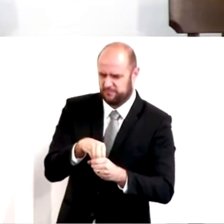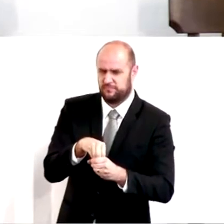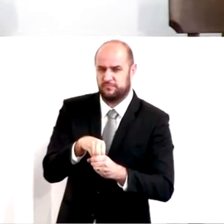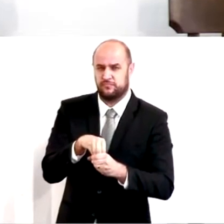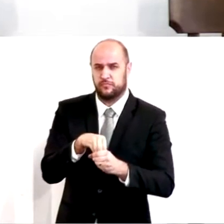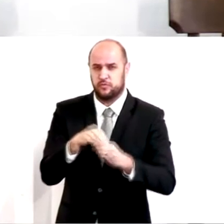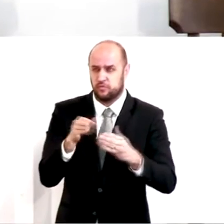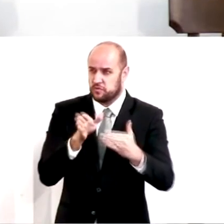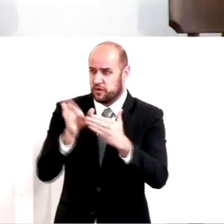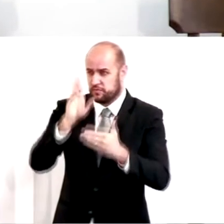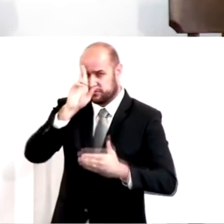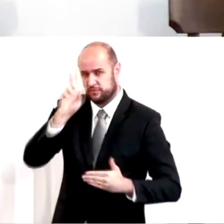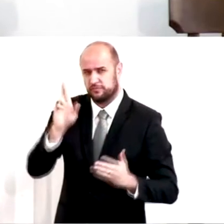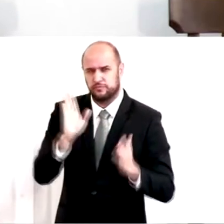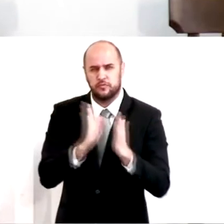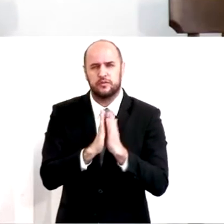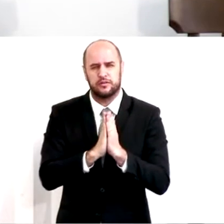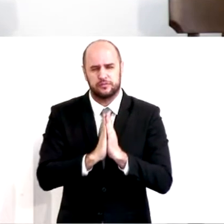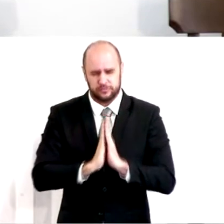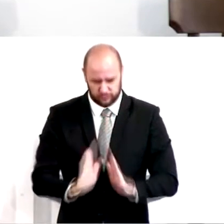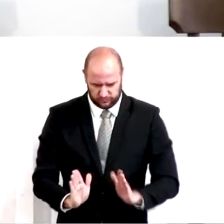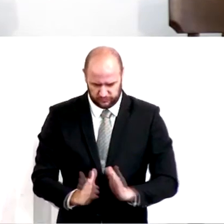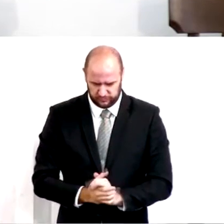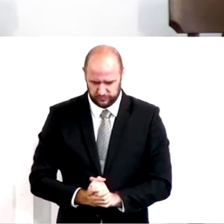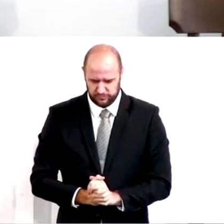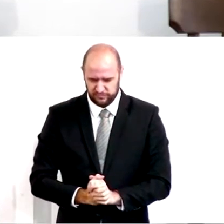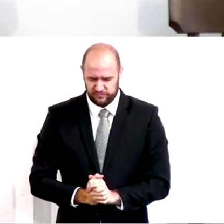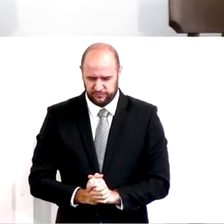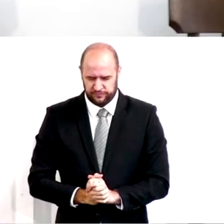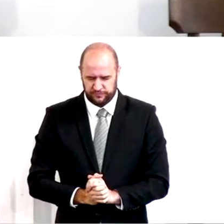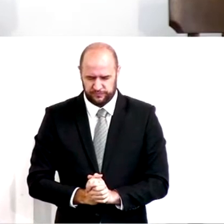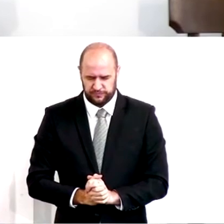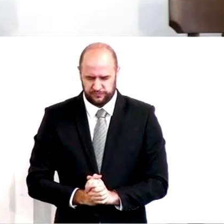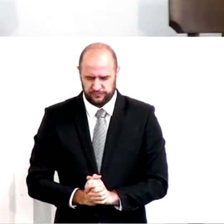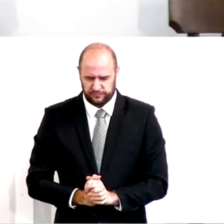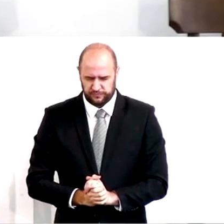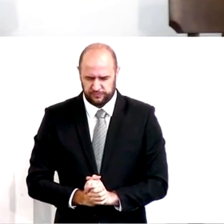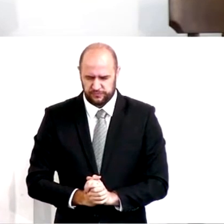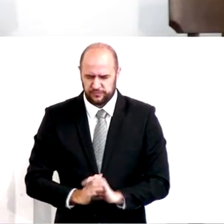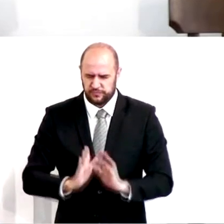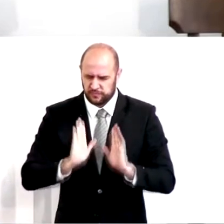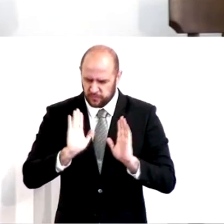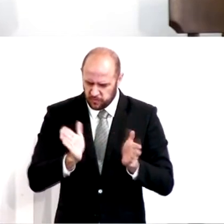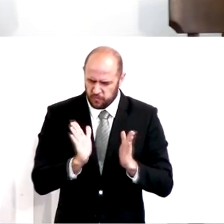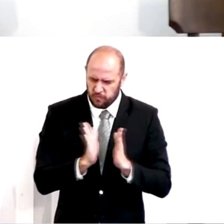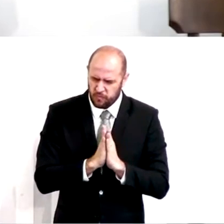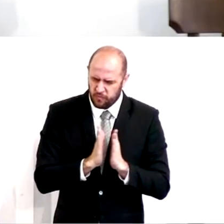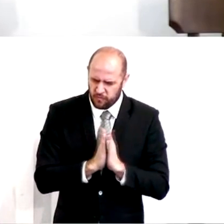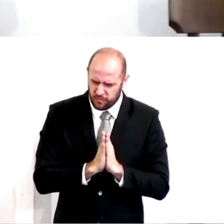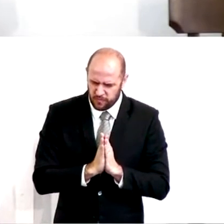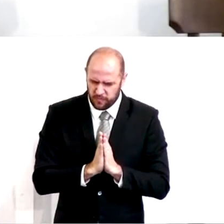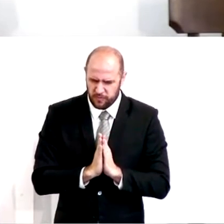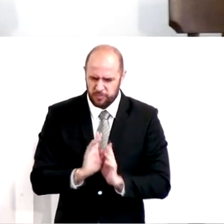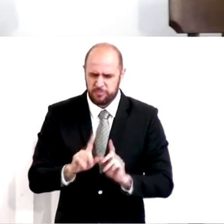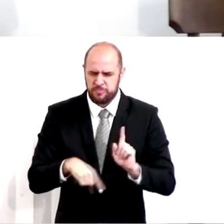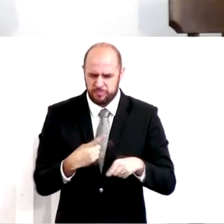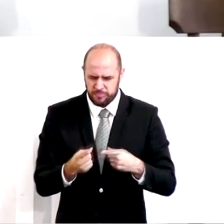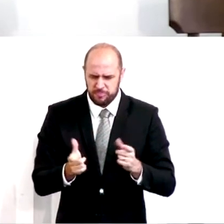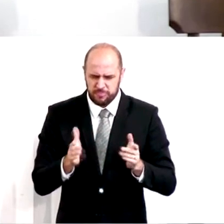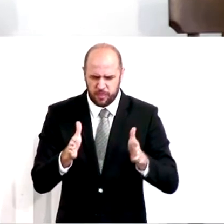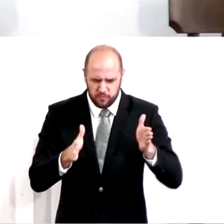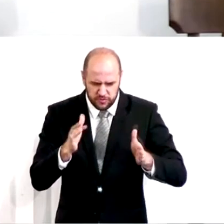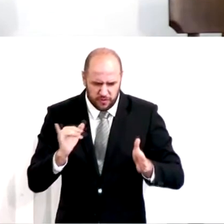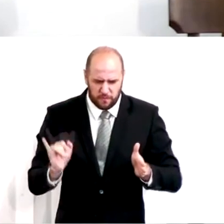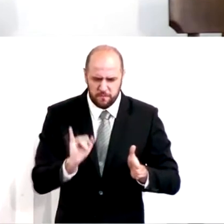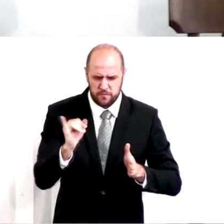Peço que você feche os olhos para que oremos, vamos orar ao nosso Deus. E logo a seguir vamos proceder um momento muito importante na